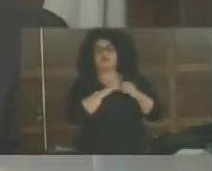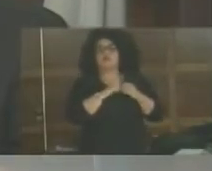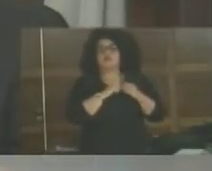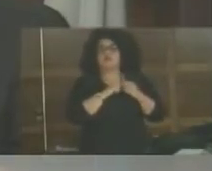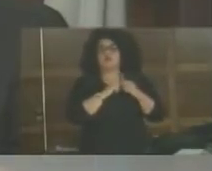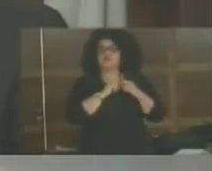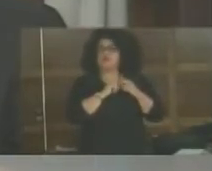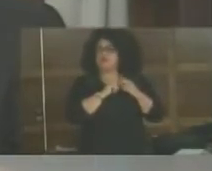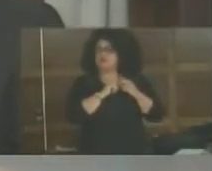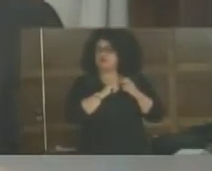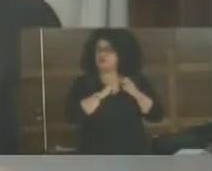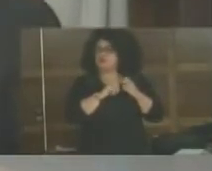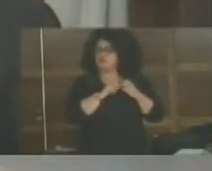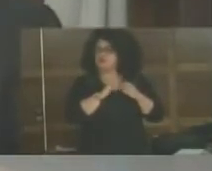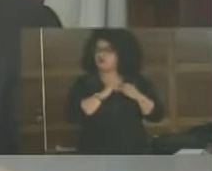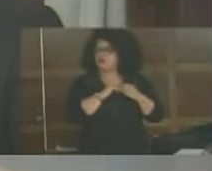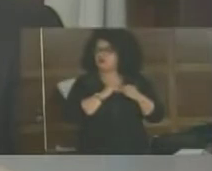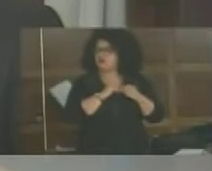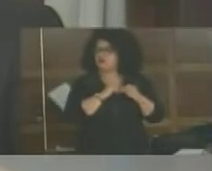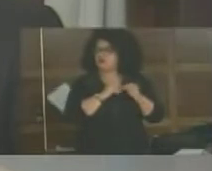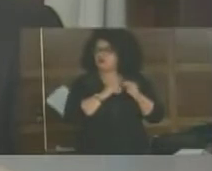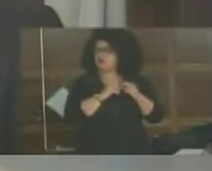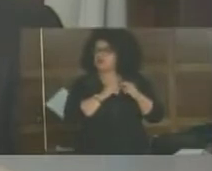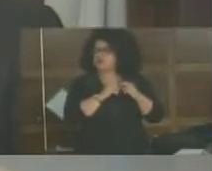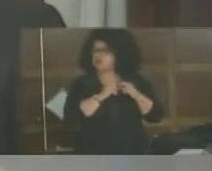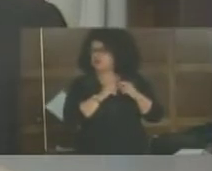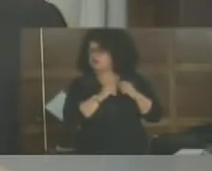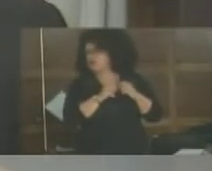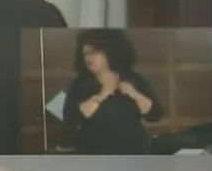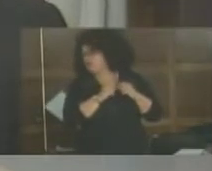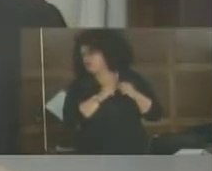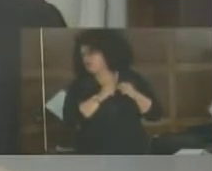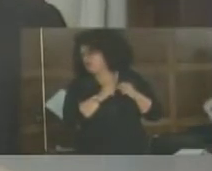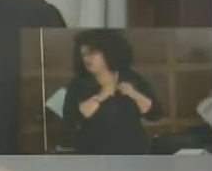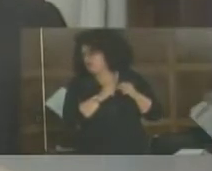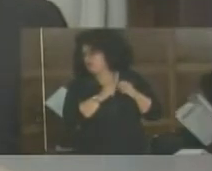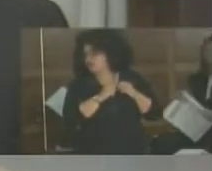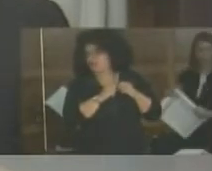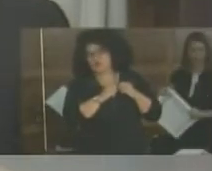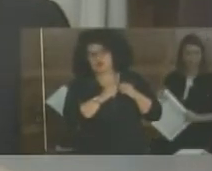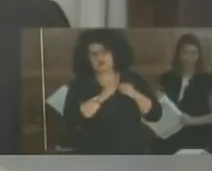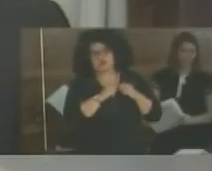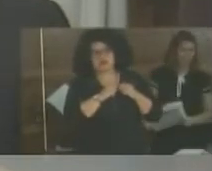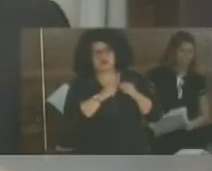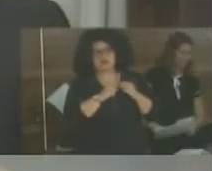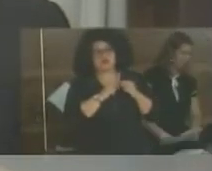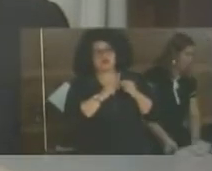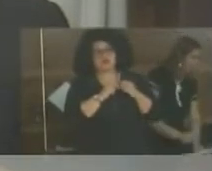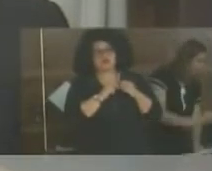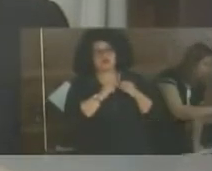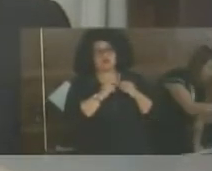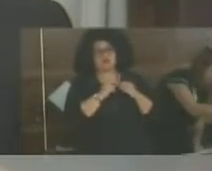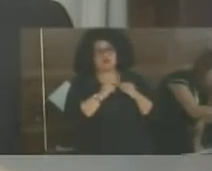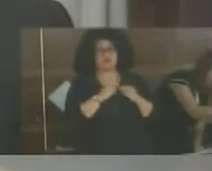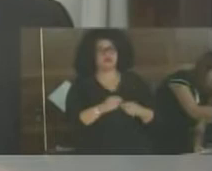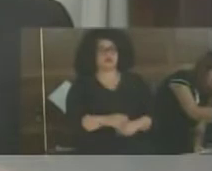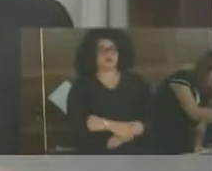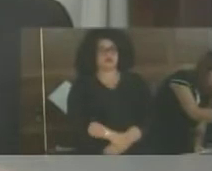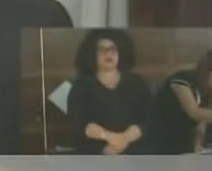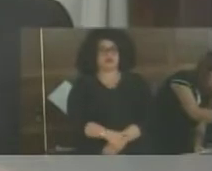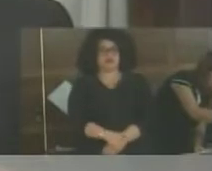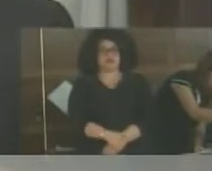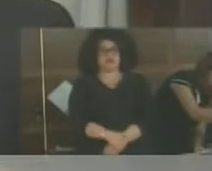importante. Meu amigo pastor Leonardo. Meu amigo veterinário, que está ali no cantinho